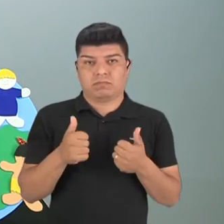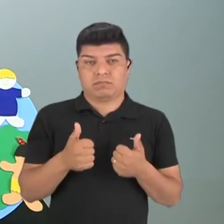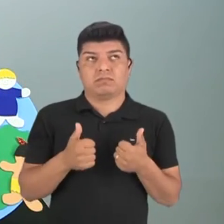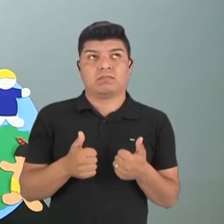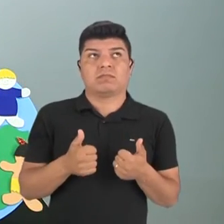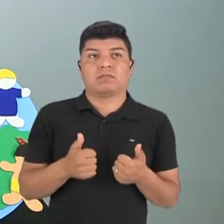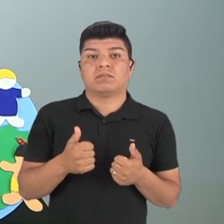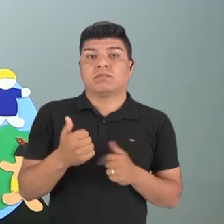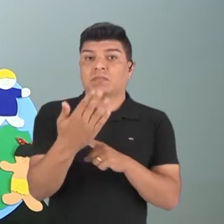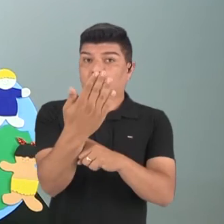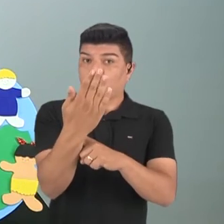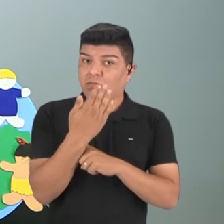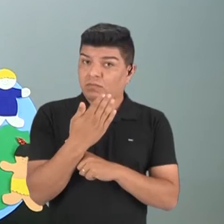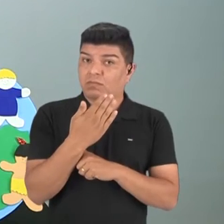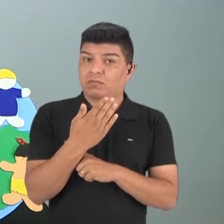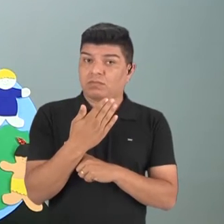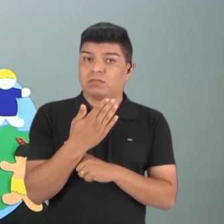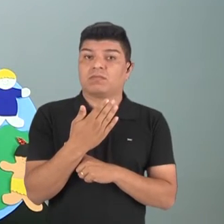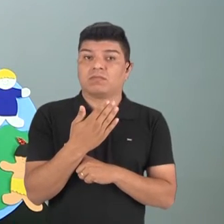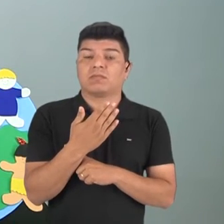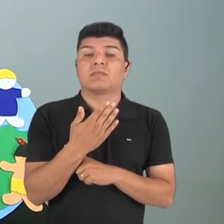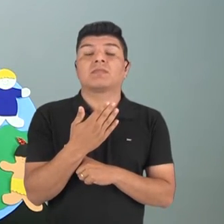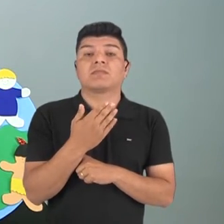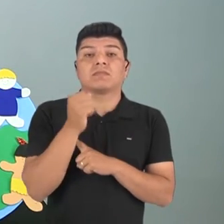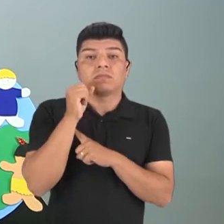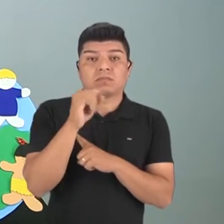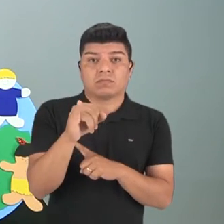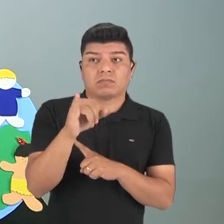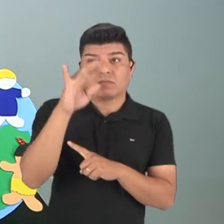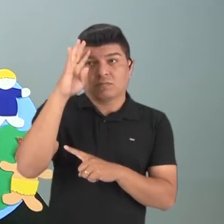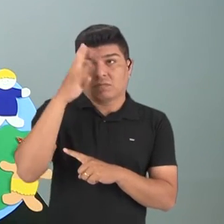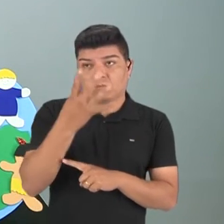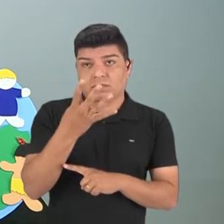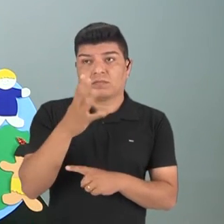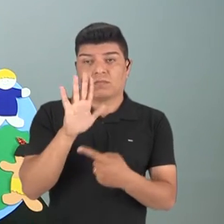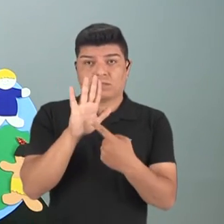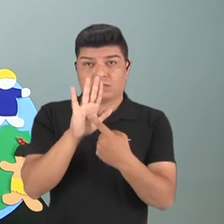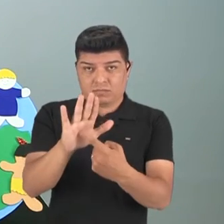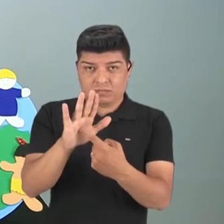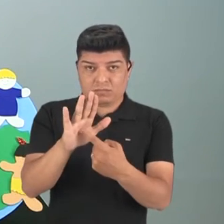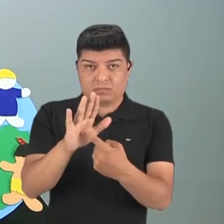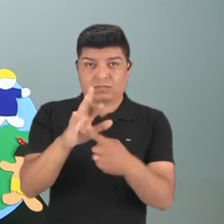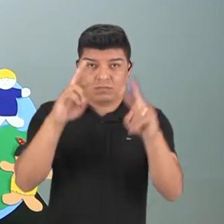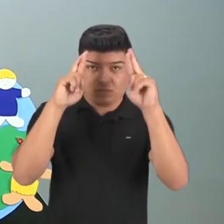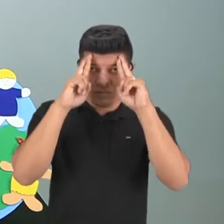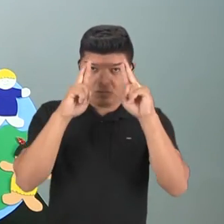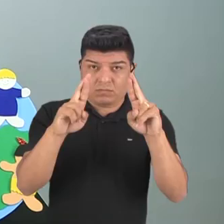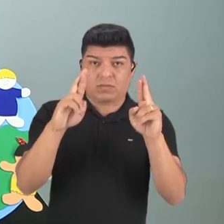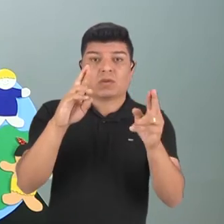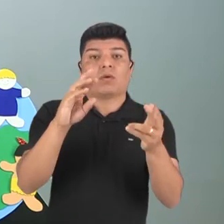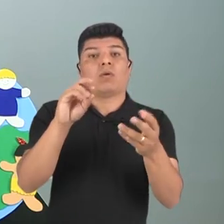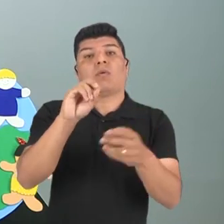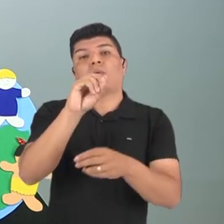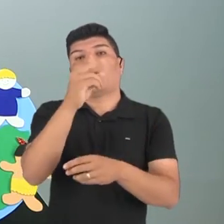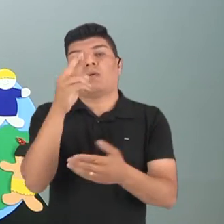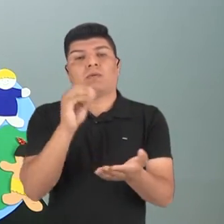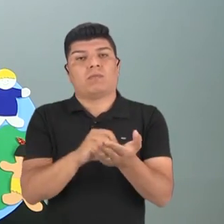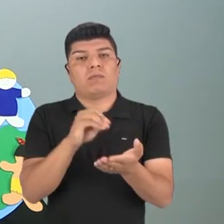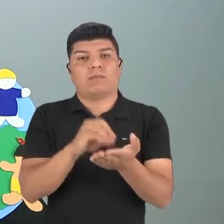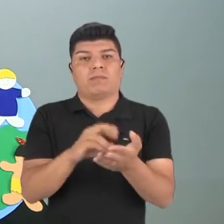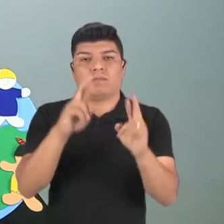lá, você vai me ajudar, você vai dizer se a atitude que eu mostro é respeito ou é